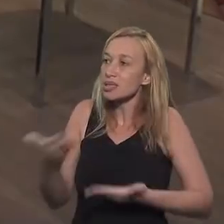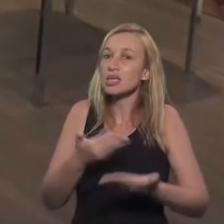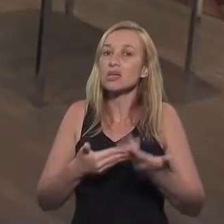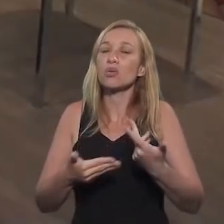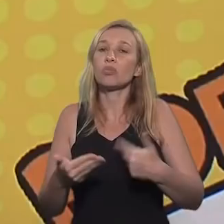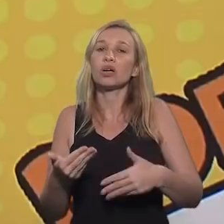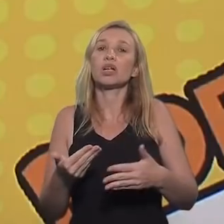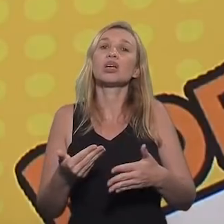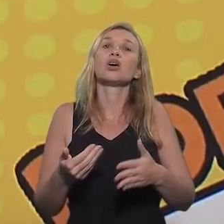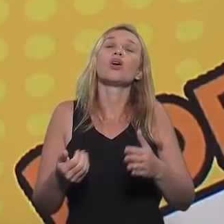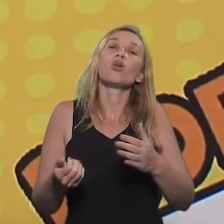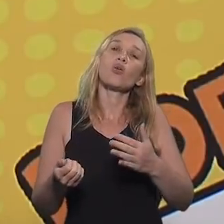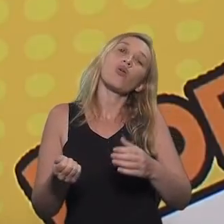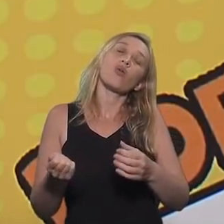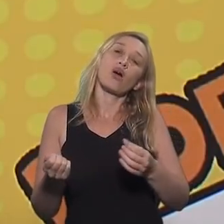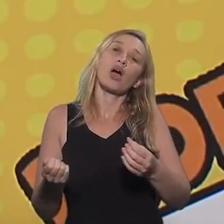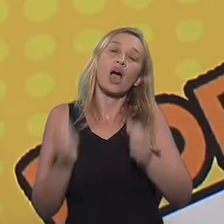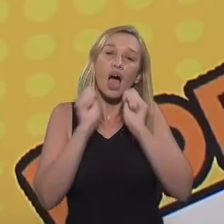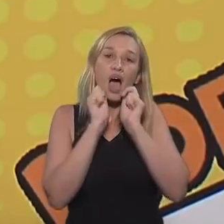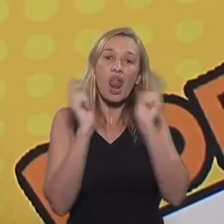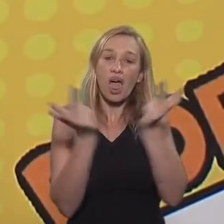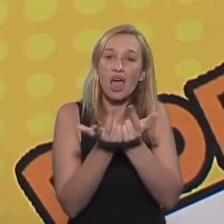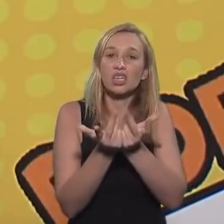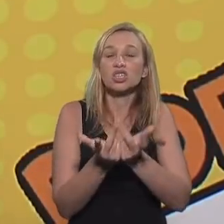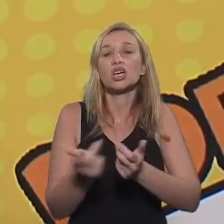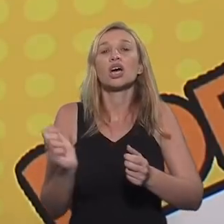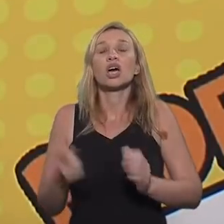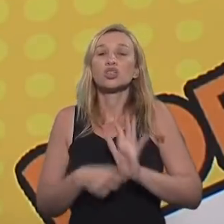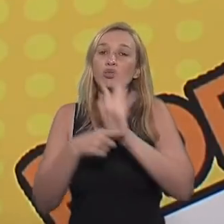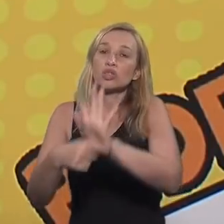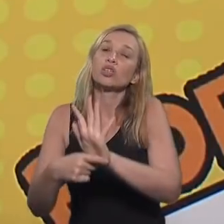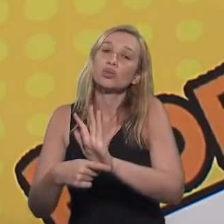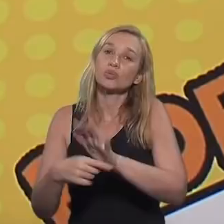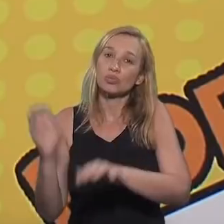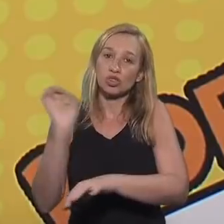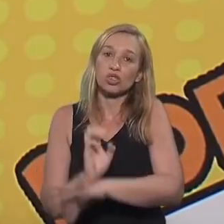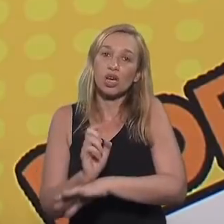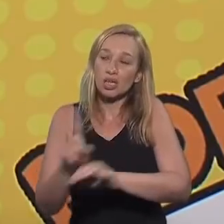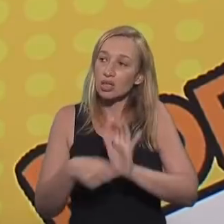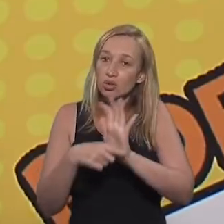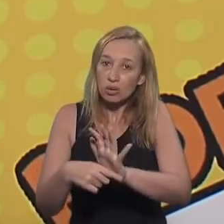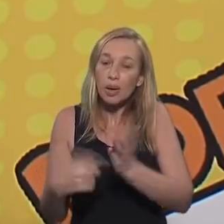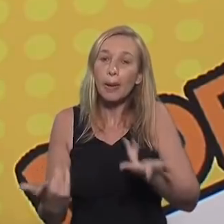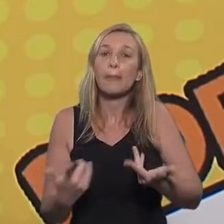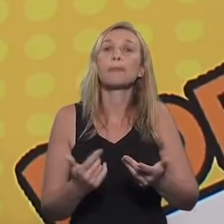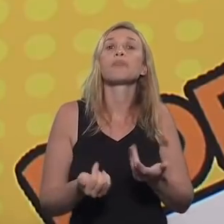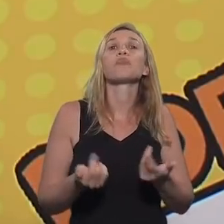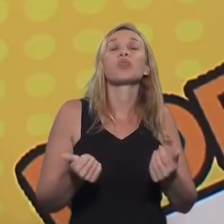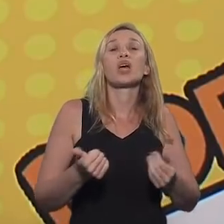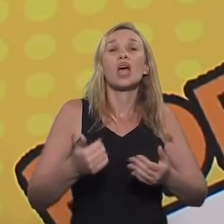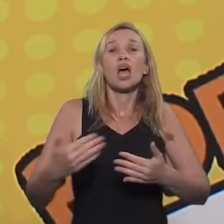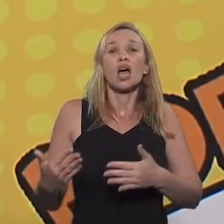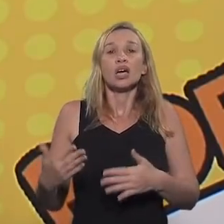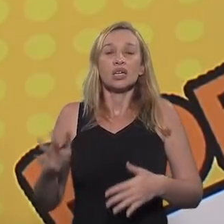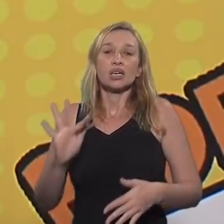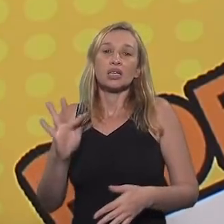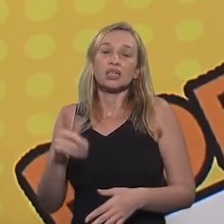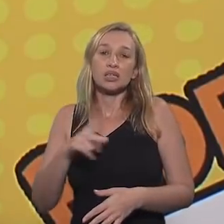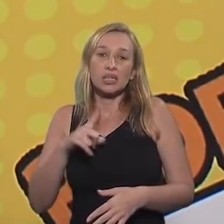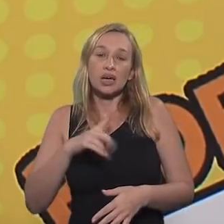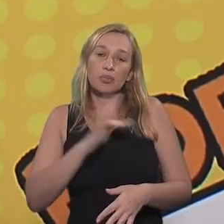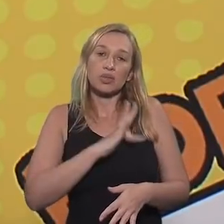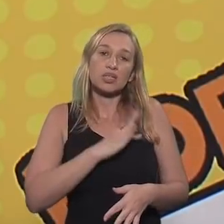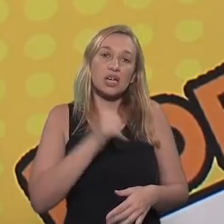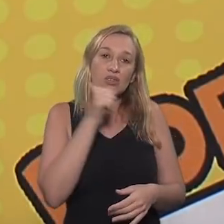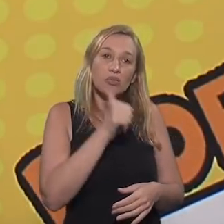tem essa parceria agora da LERJ, né? A LERJ está ajudando o Estado a se recompor também, a trazer mais esse efetivo feminino para o